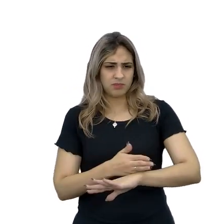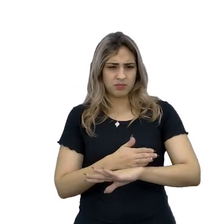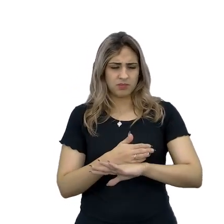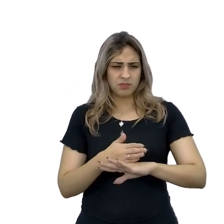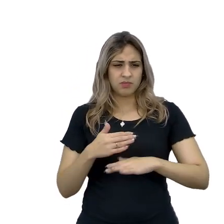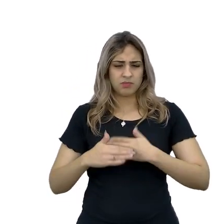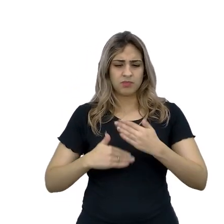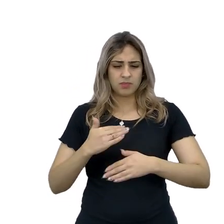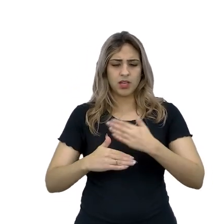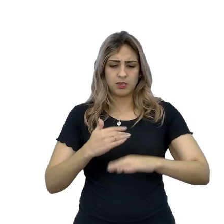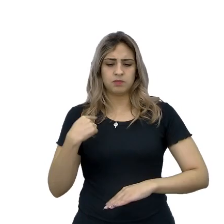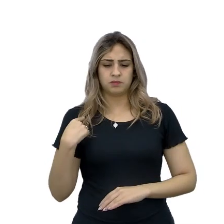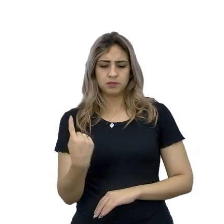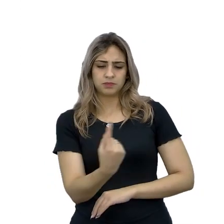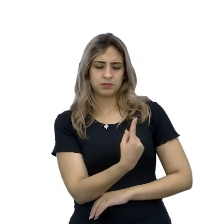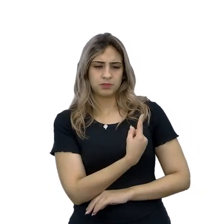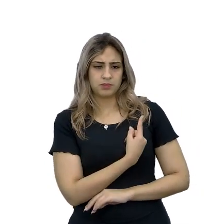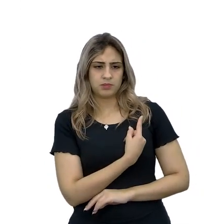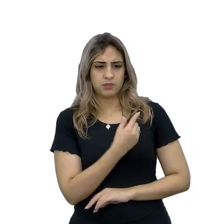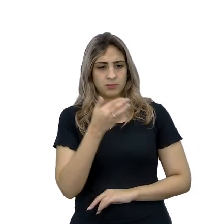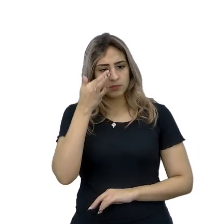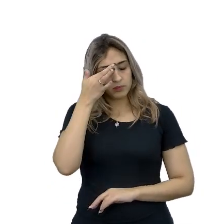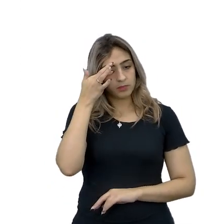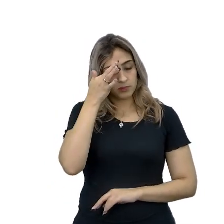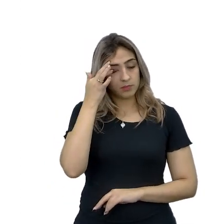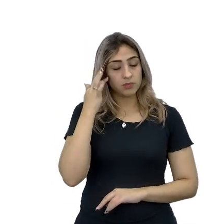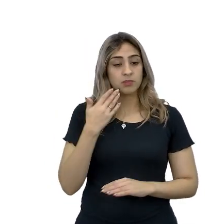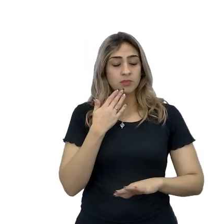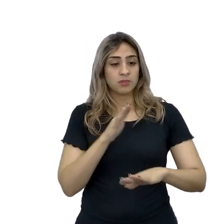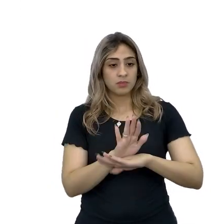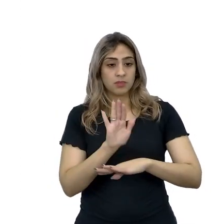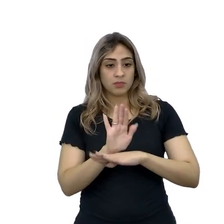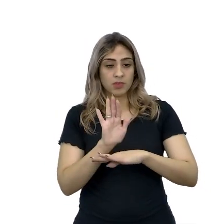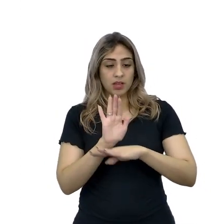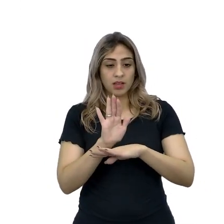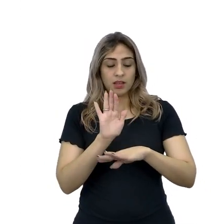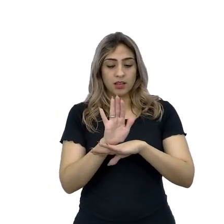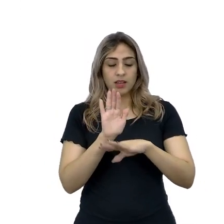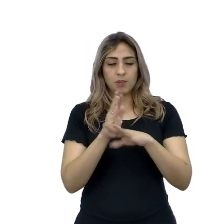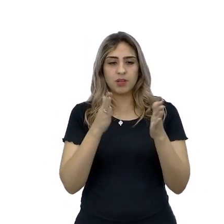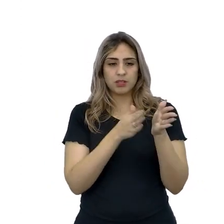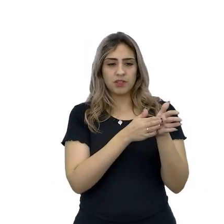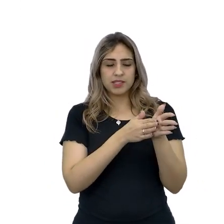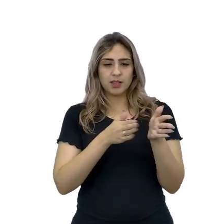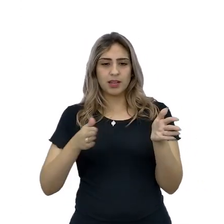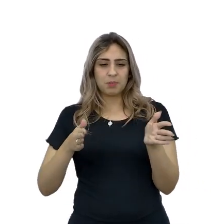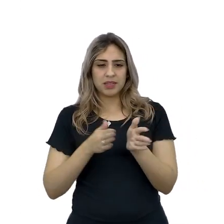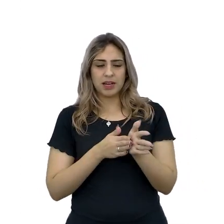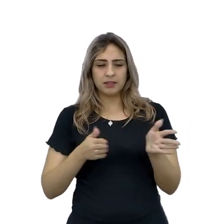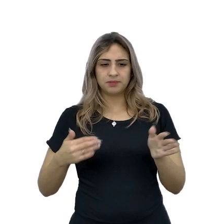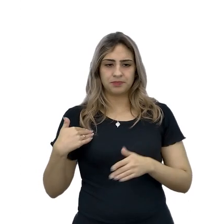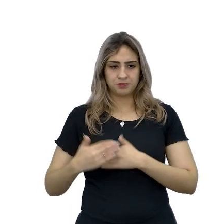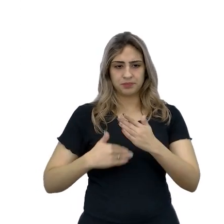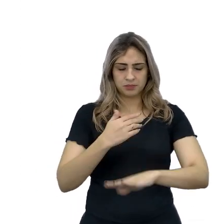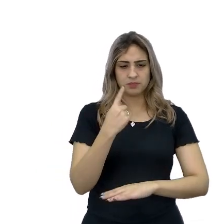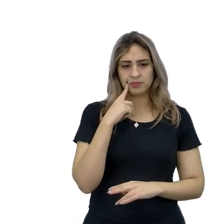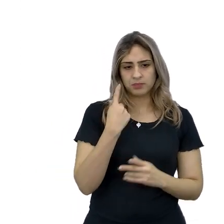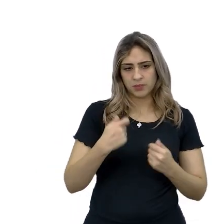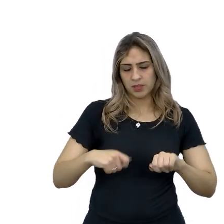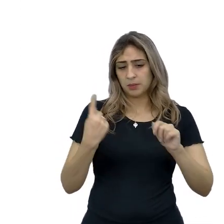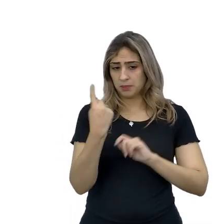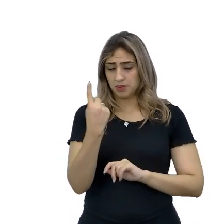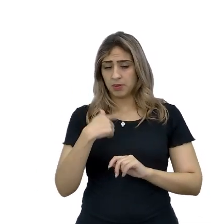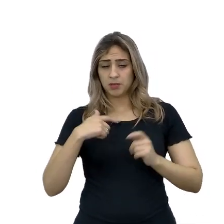construir uma questão, a gente precisa pensar nos aspectos técnicos e nos aspectos pedagógicos. Então, primeiro,